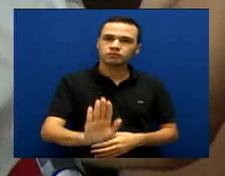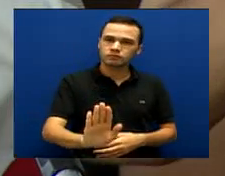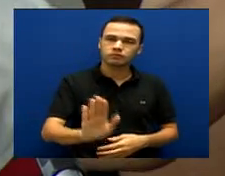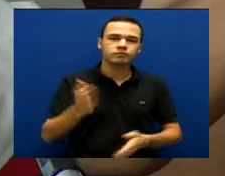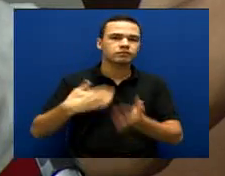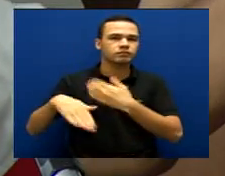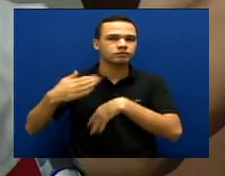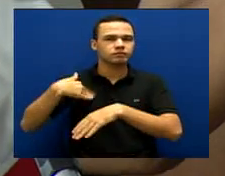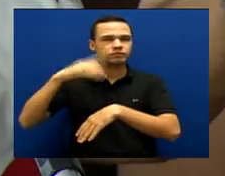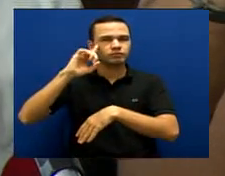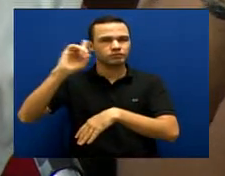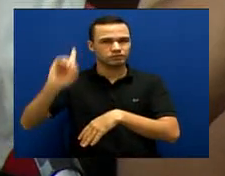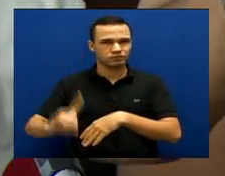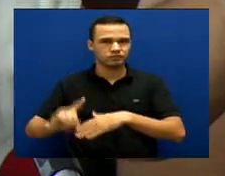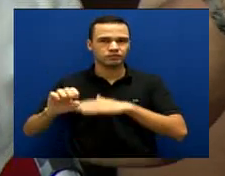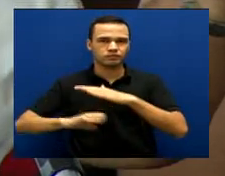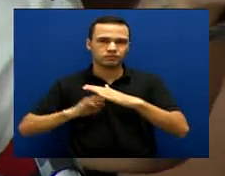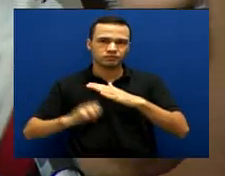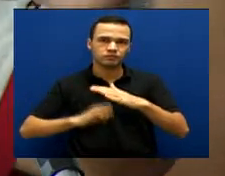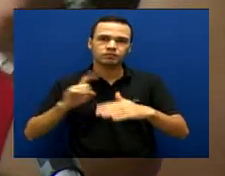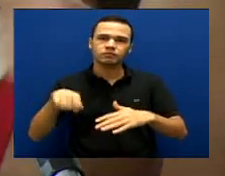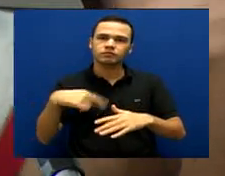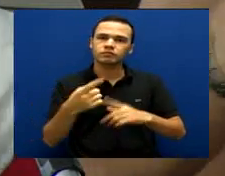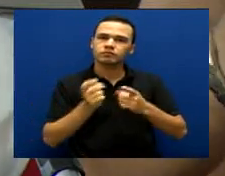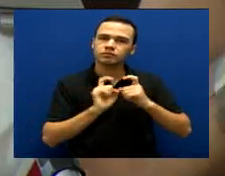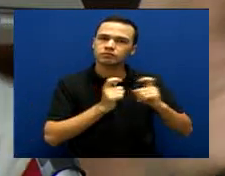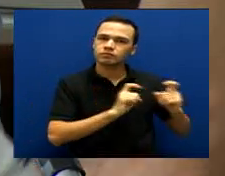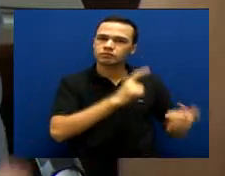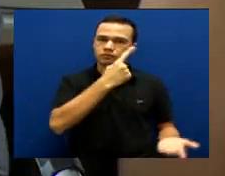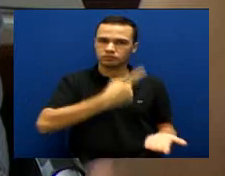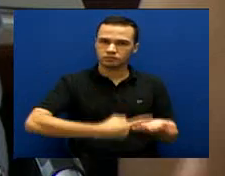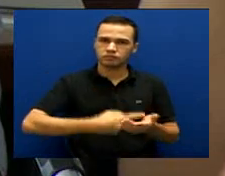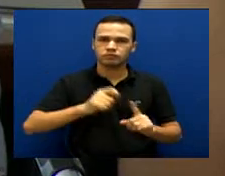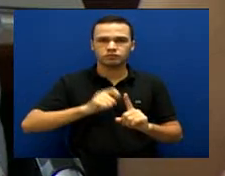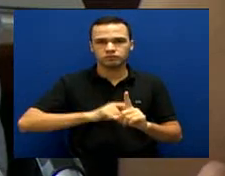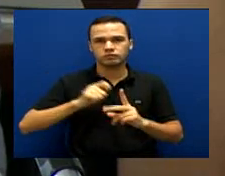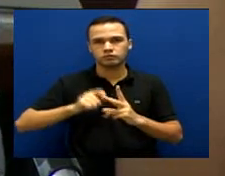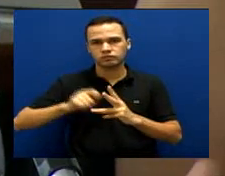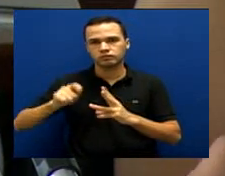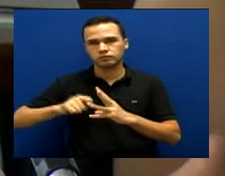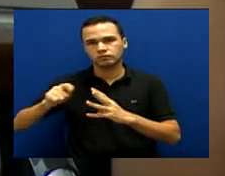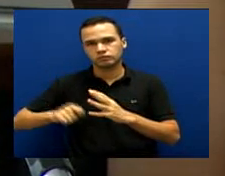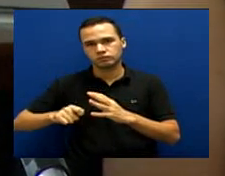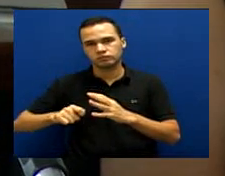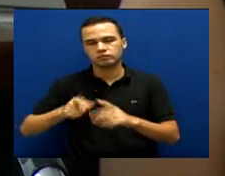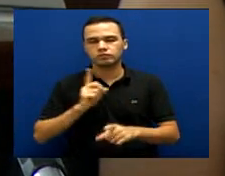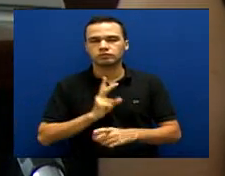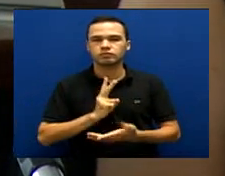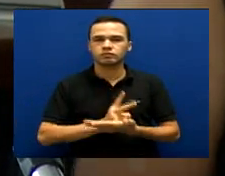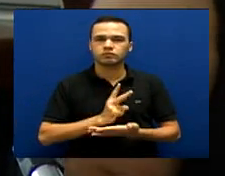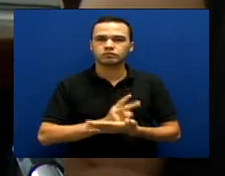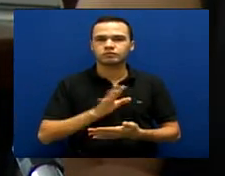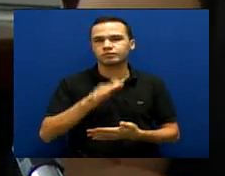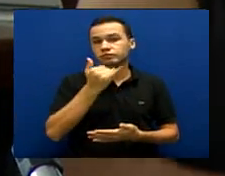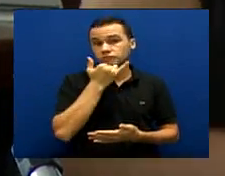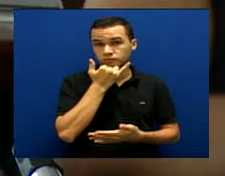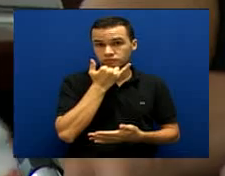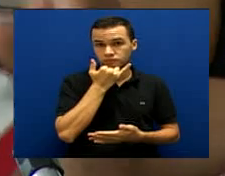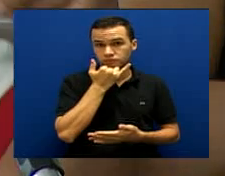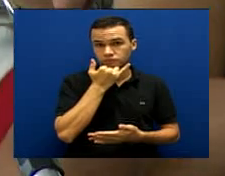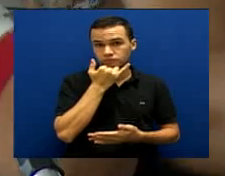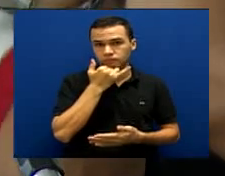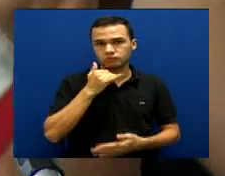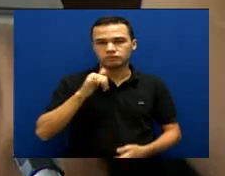fui diretor da empresa gente faz reuniões em época de crise a cada mês e é jogou no desculpe mas é